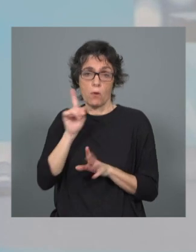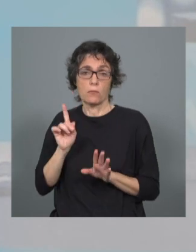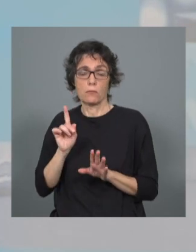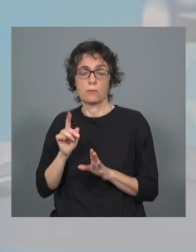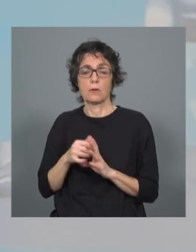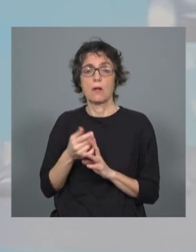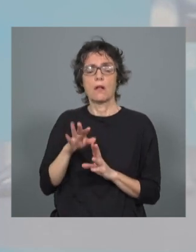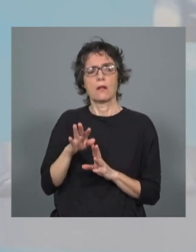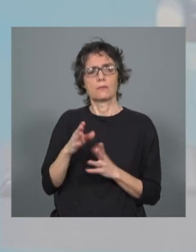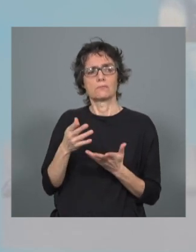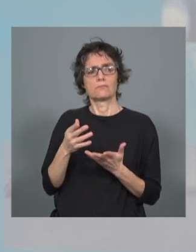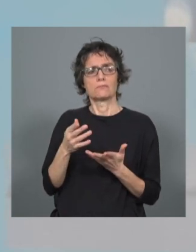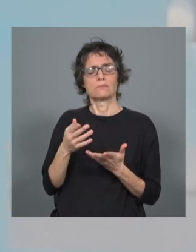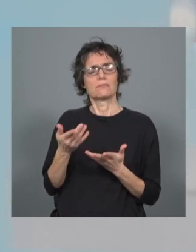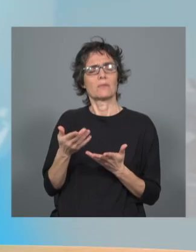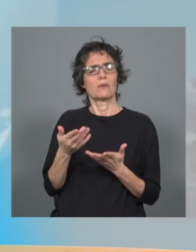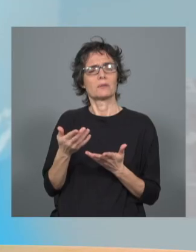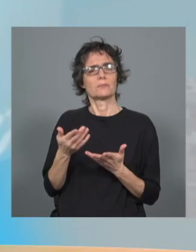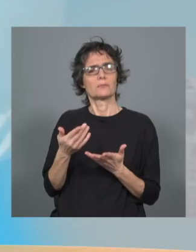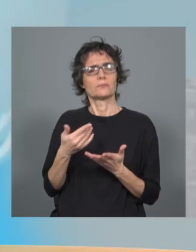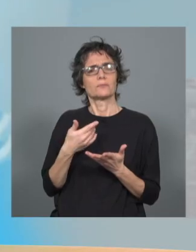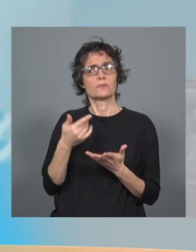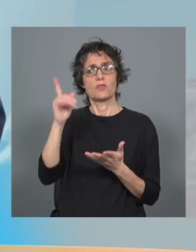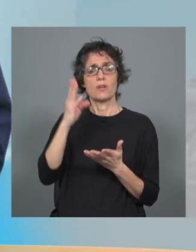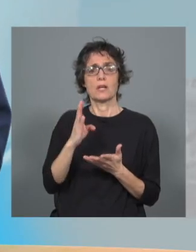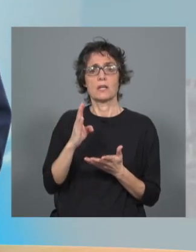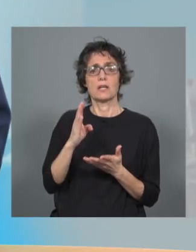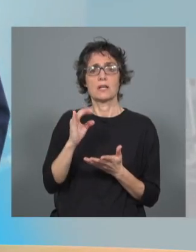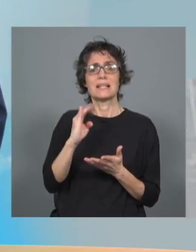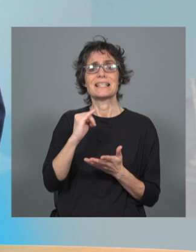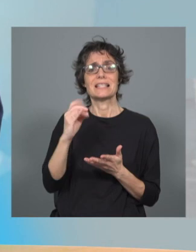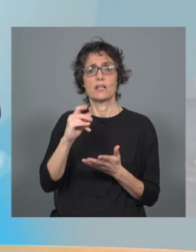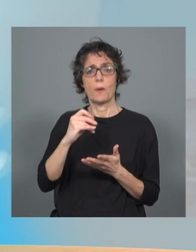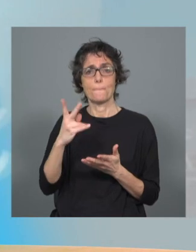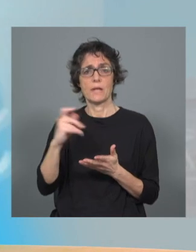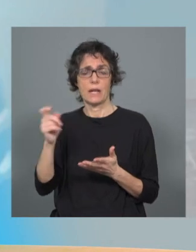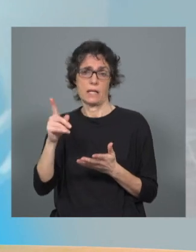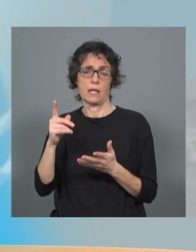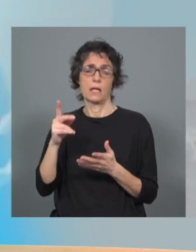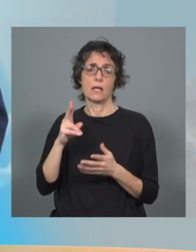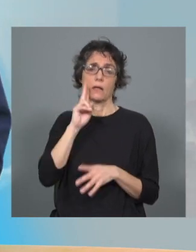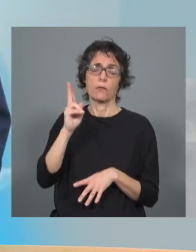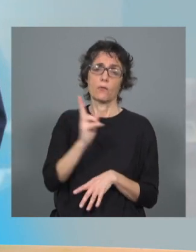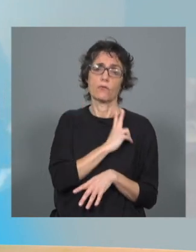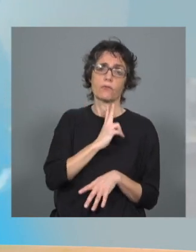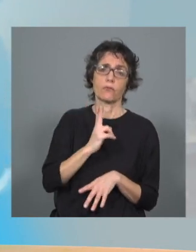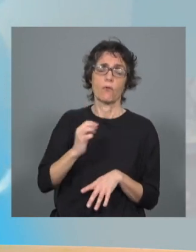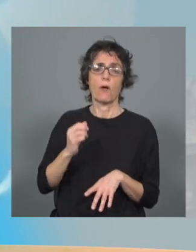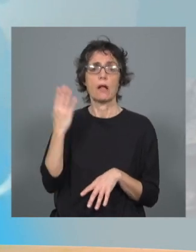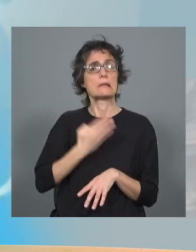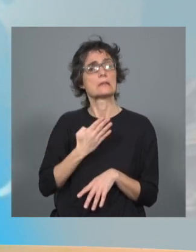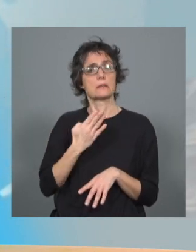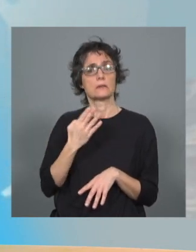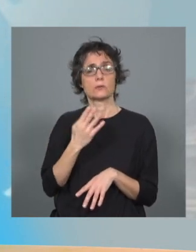disse o Jorge Silva Pereira, diretor da Faculdade de Direito da Universidade Católica, que nós entrevistámos na